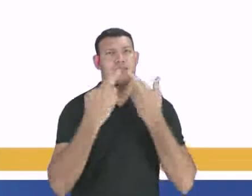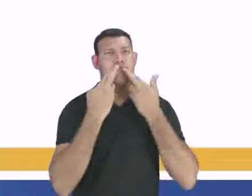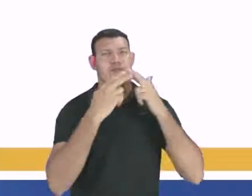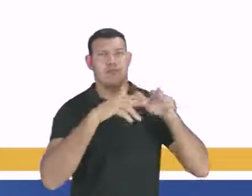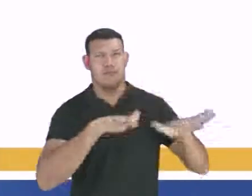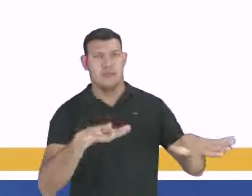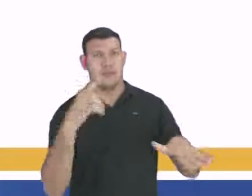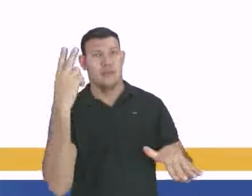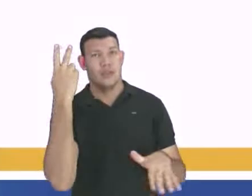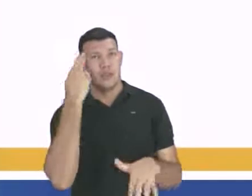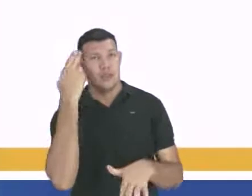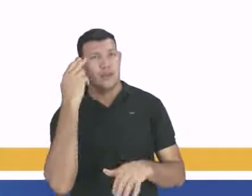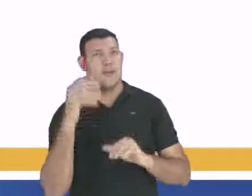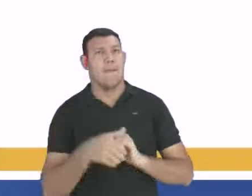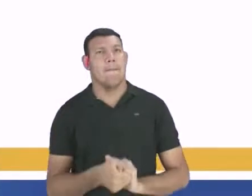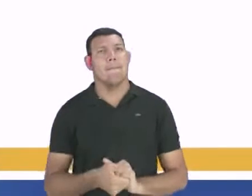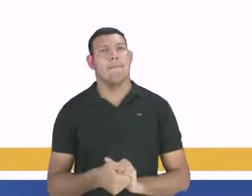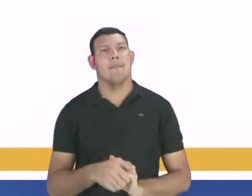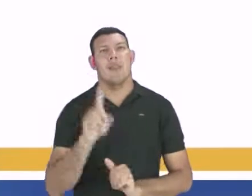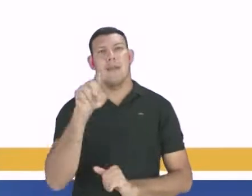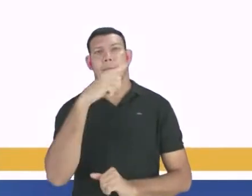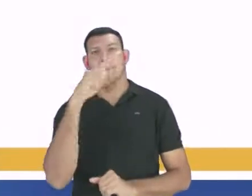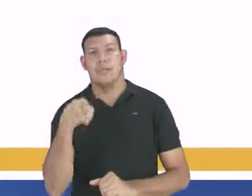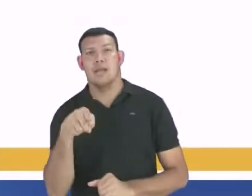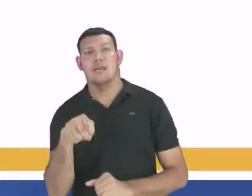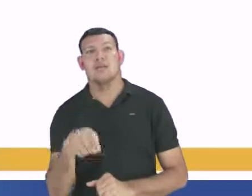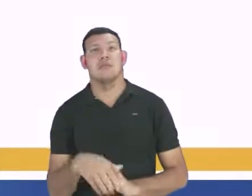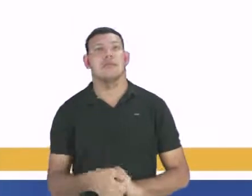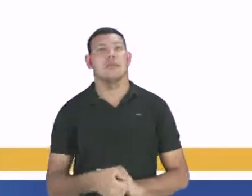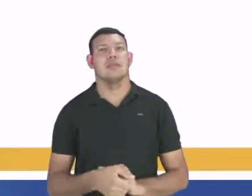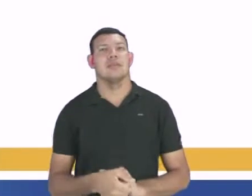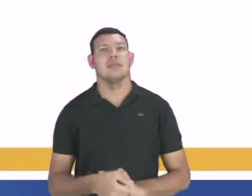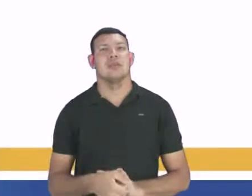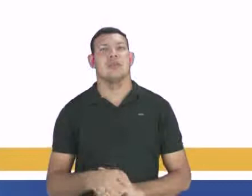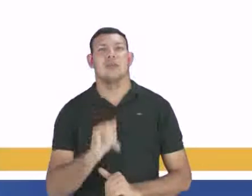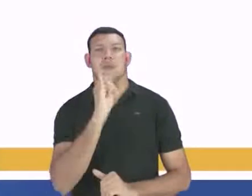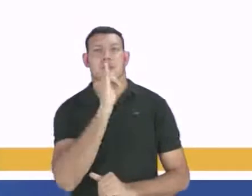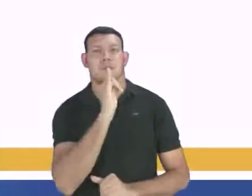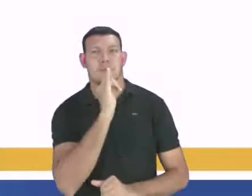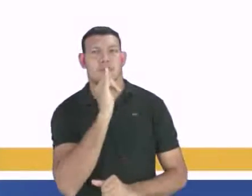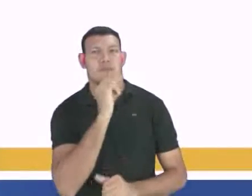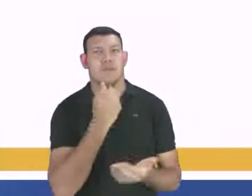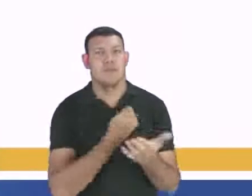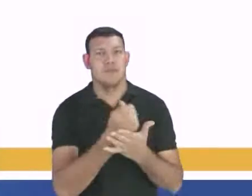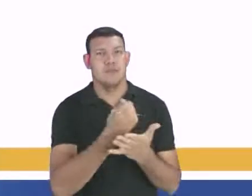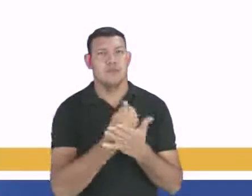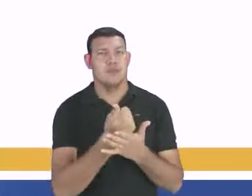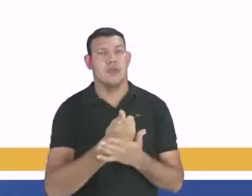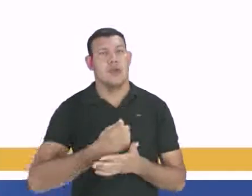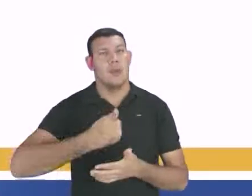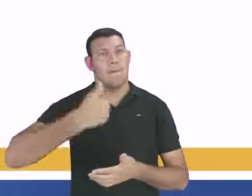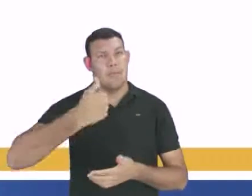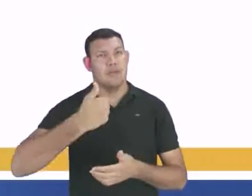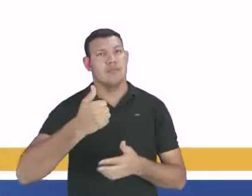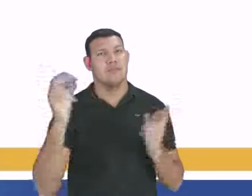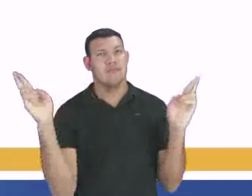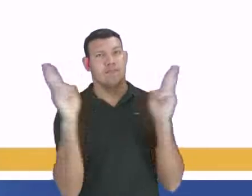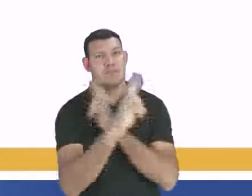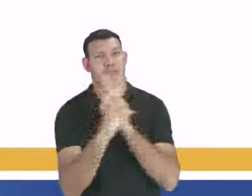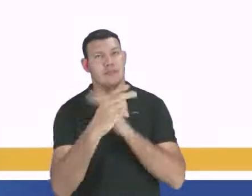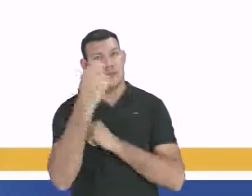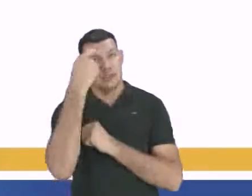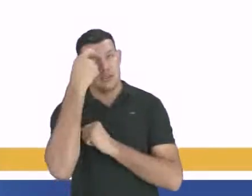consciência ambiental, exceto, tá, qual daquelas ali não contribui para promover uma melhora do meio ambiente. Letra A, economia de água e energia